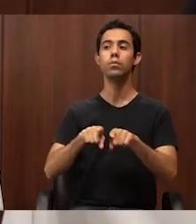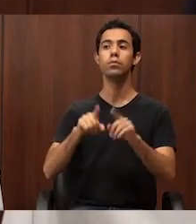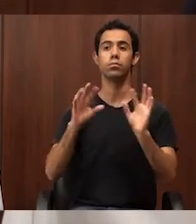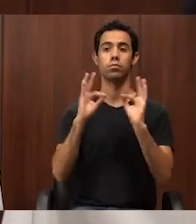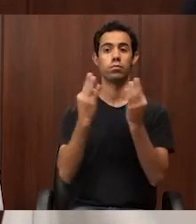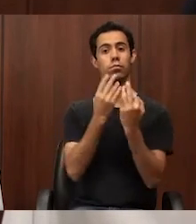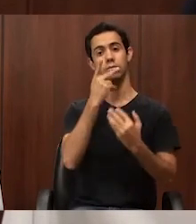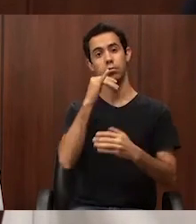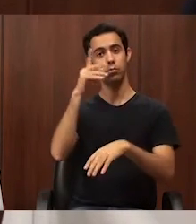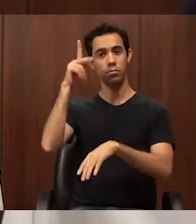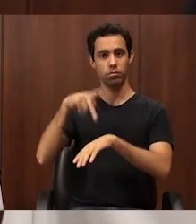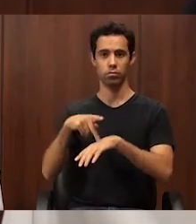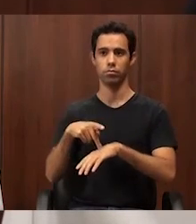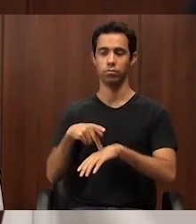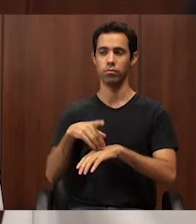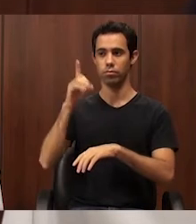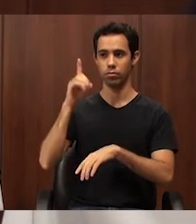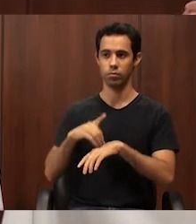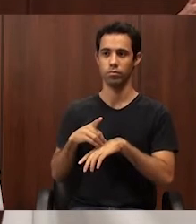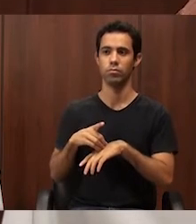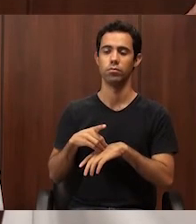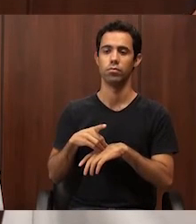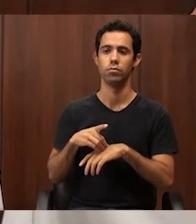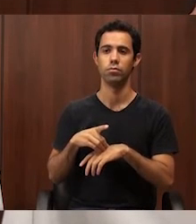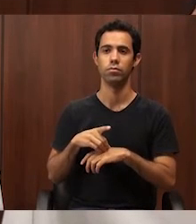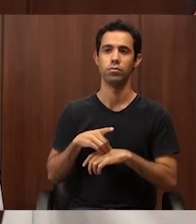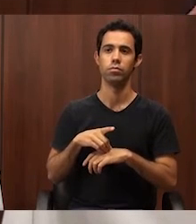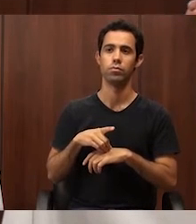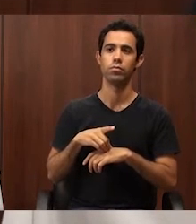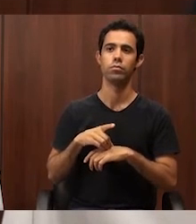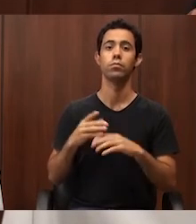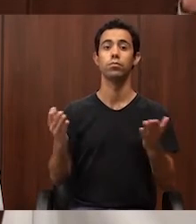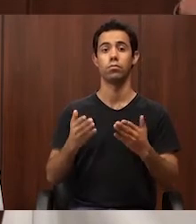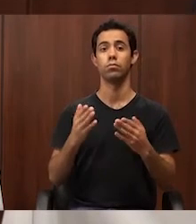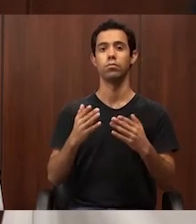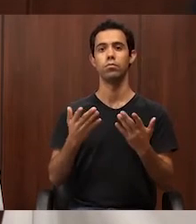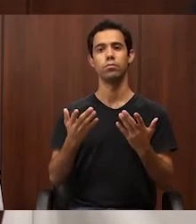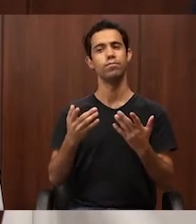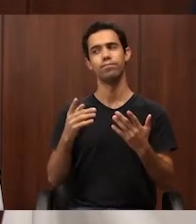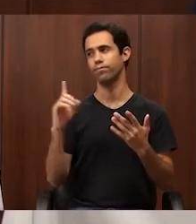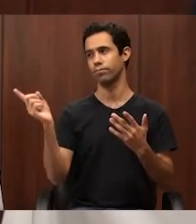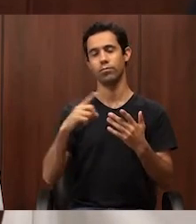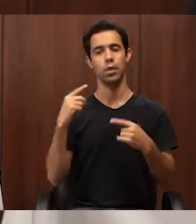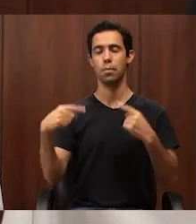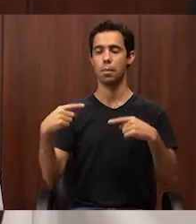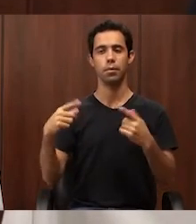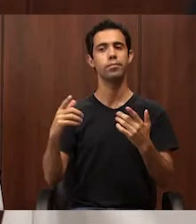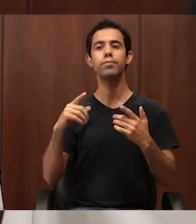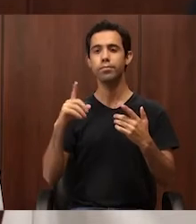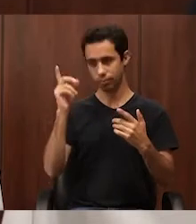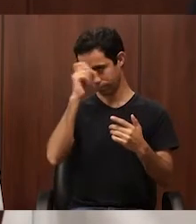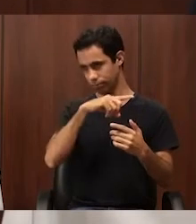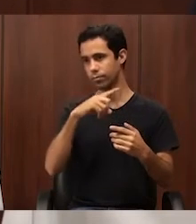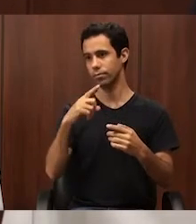frisar que eu não estou discutindo, isso aí é bem polêmico em todas as políticas, né? E eu não